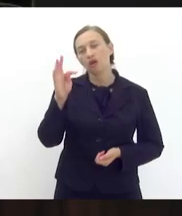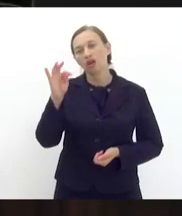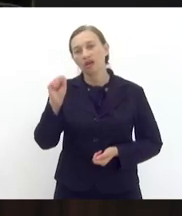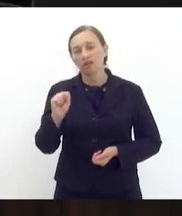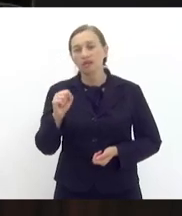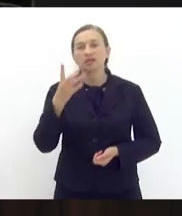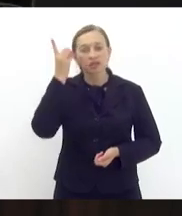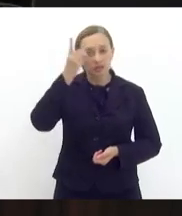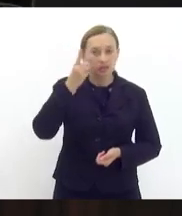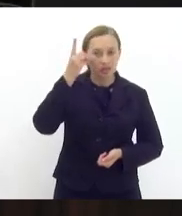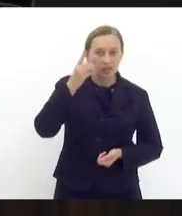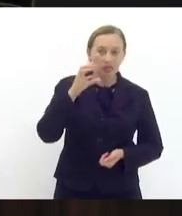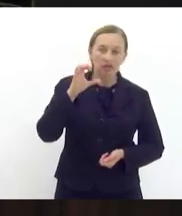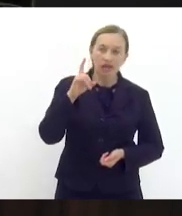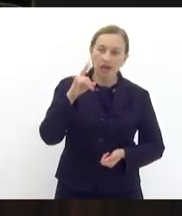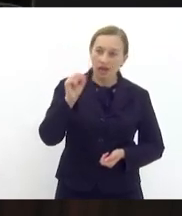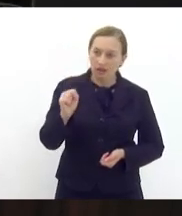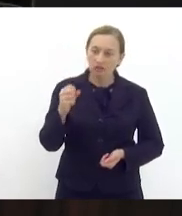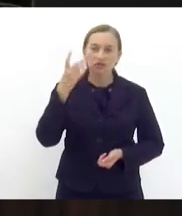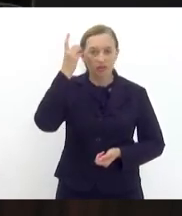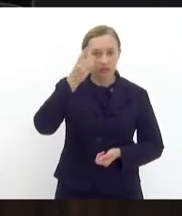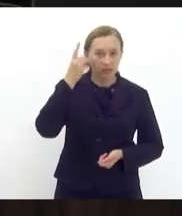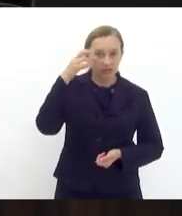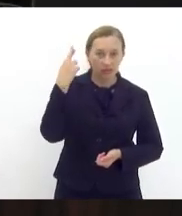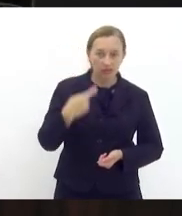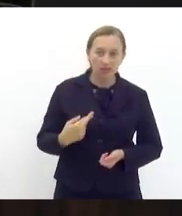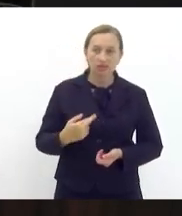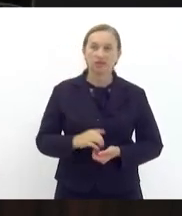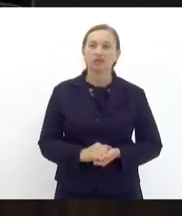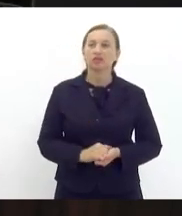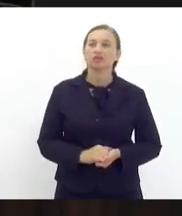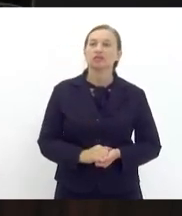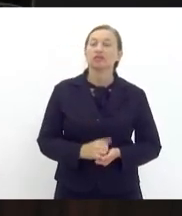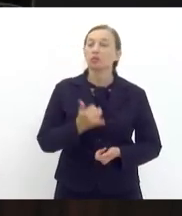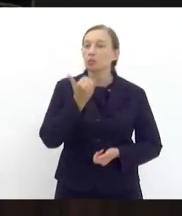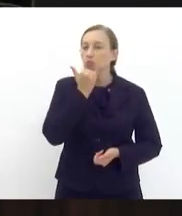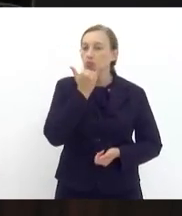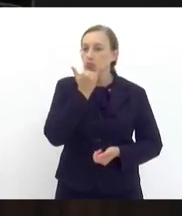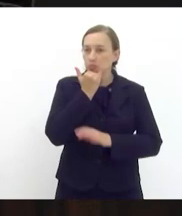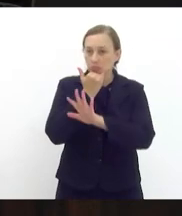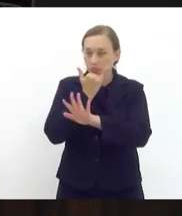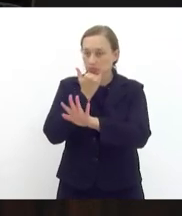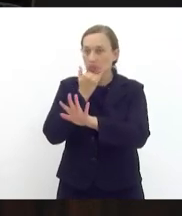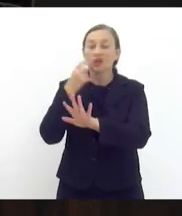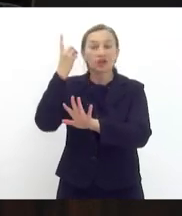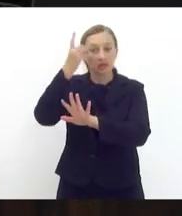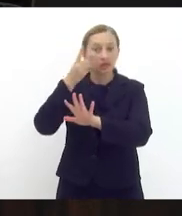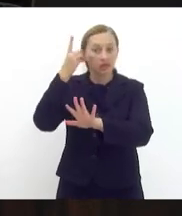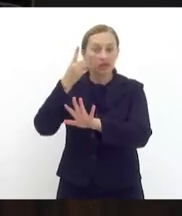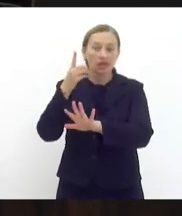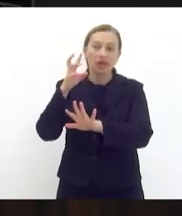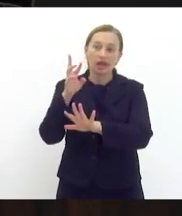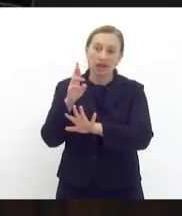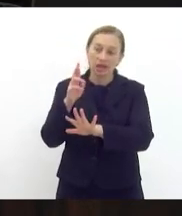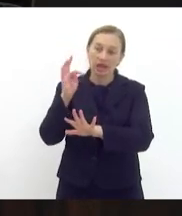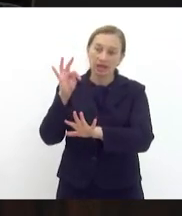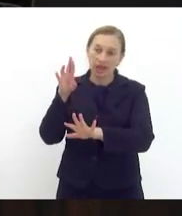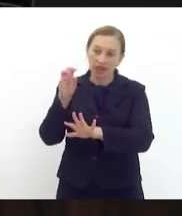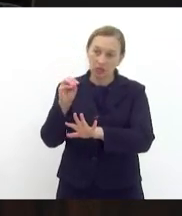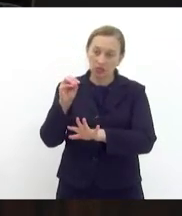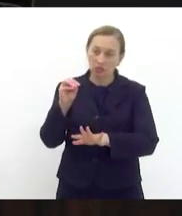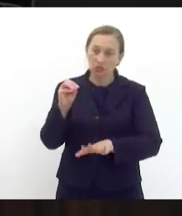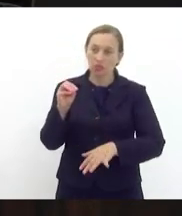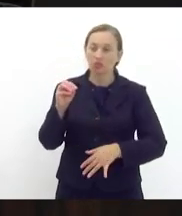Carlos Macedo deputada Renata Souza perdão deputado Renato Miranda que eu olhei para